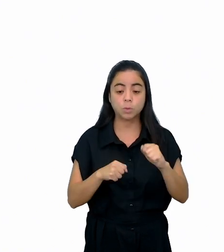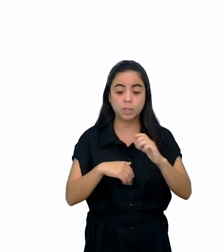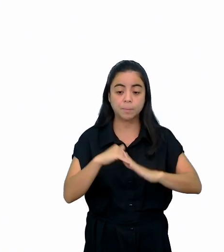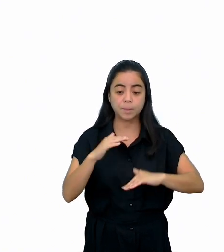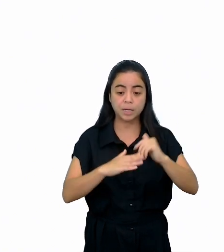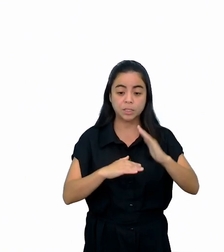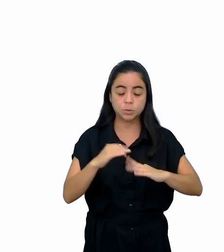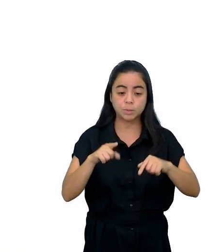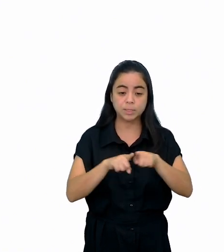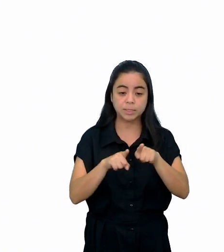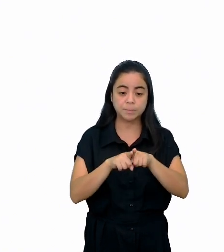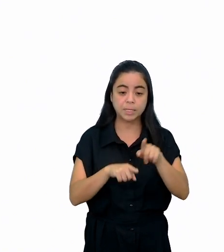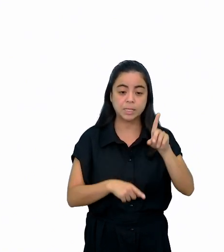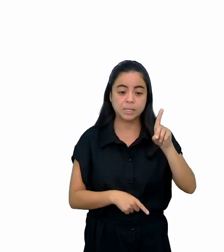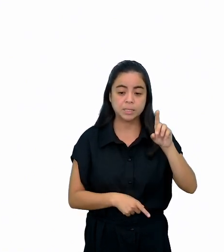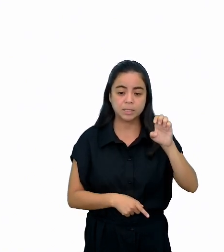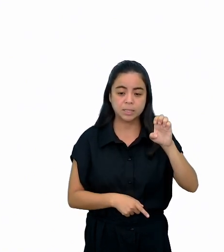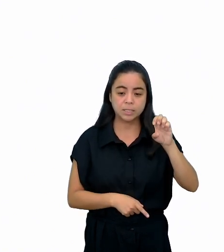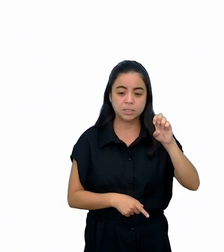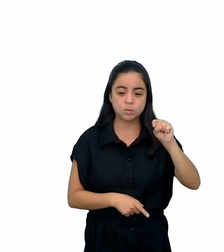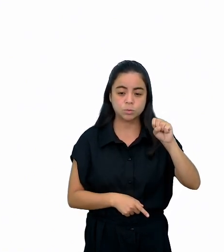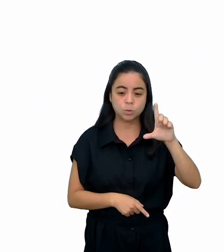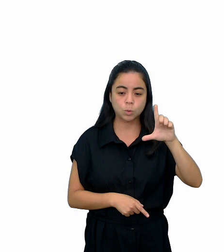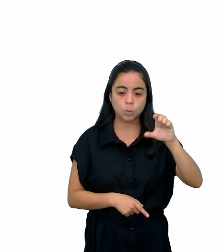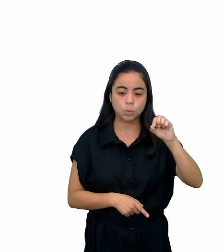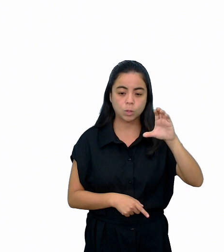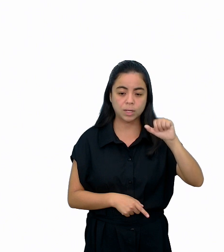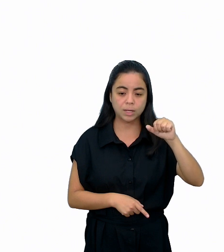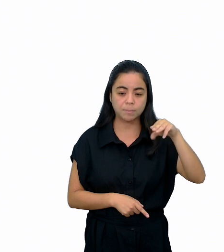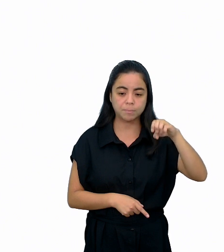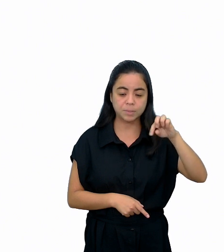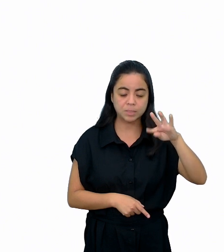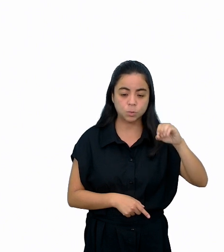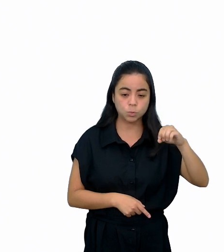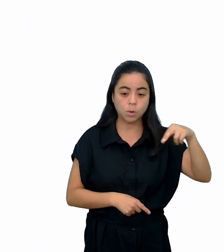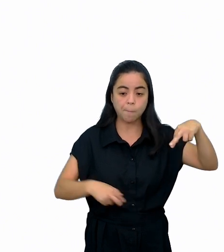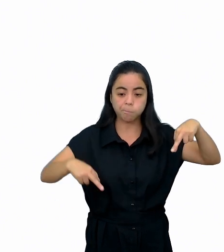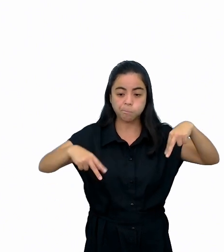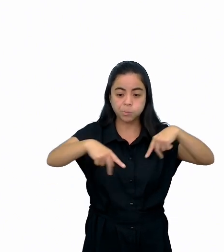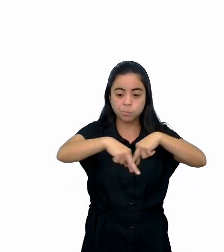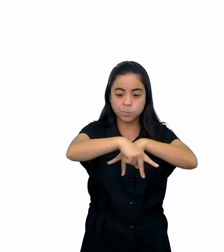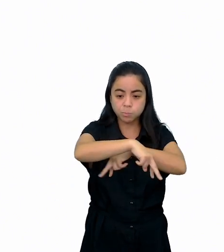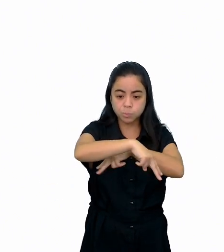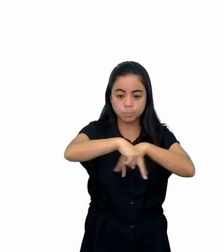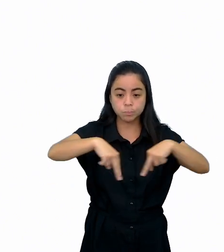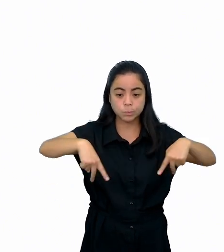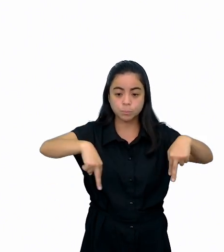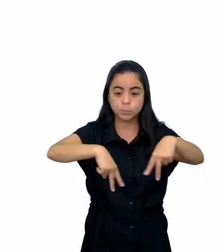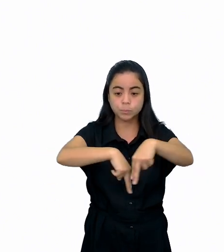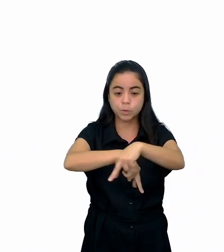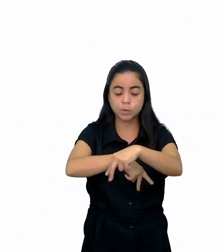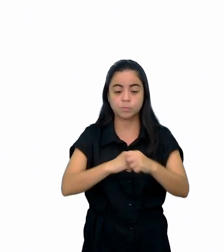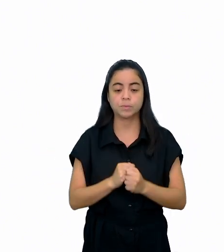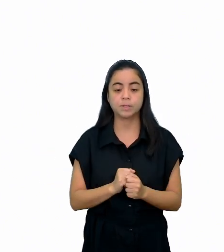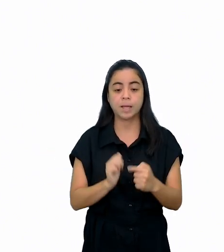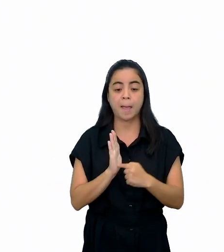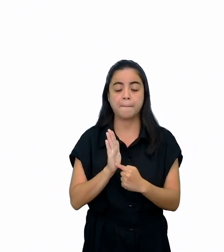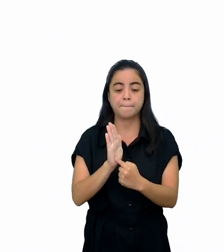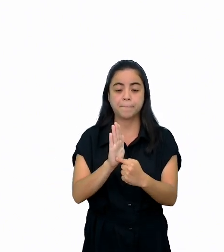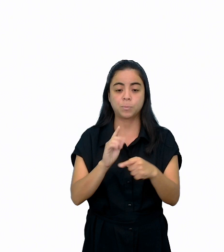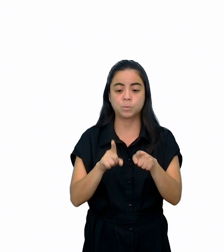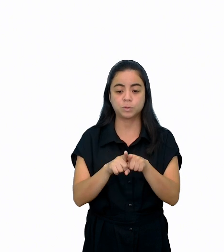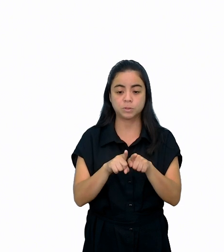o deslocamento das crianças, né? De um lugar para o outro, que vocês salientem